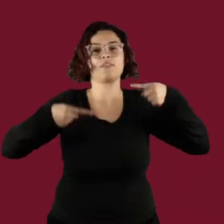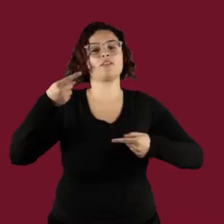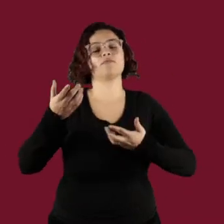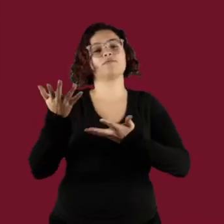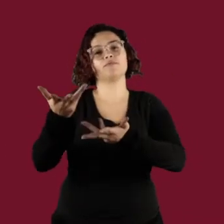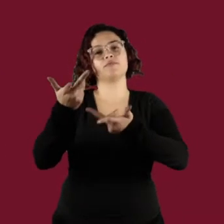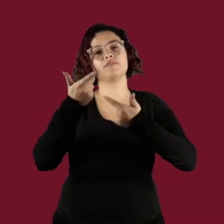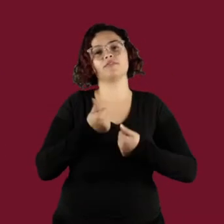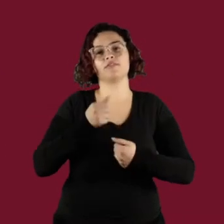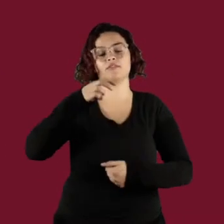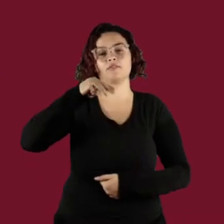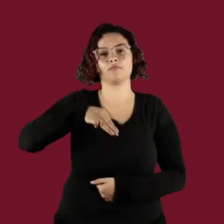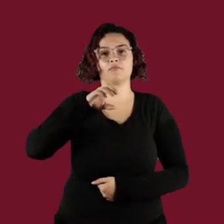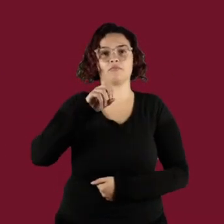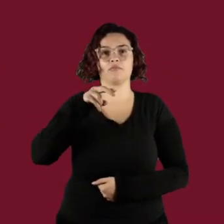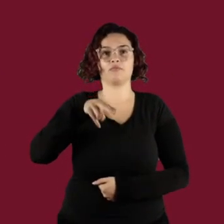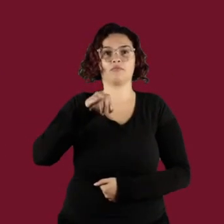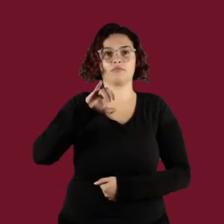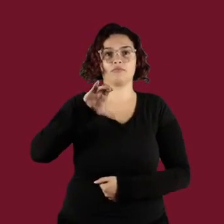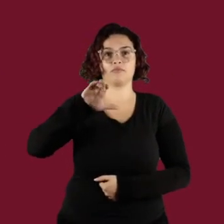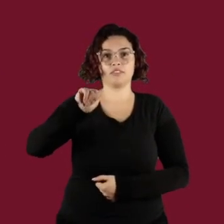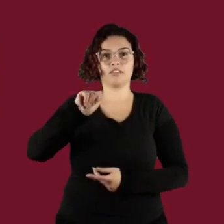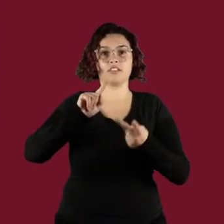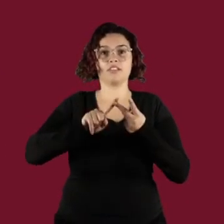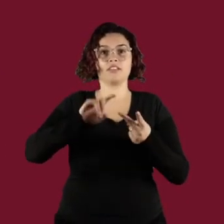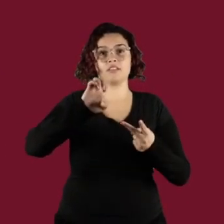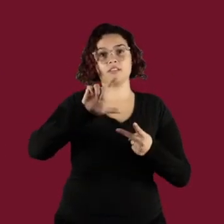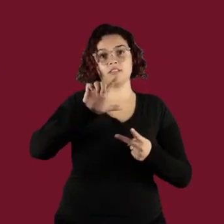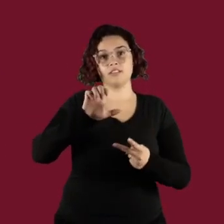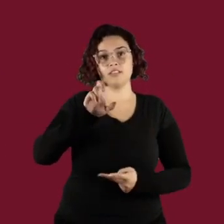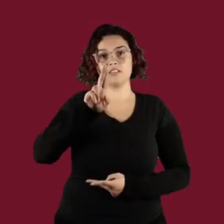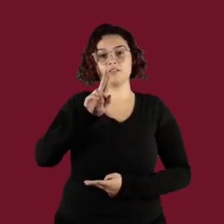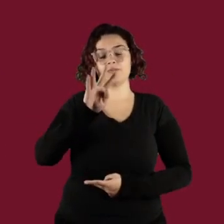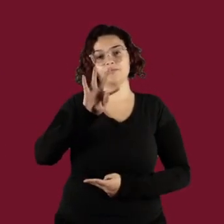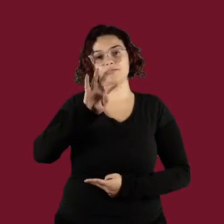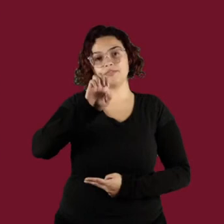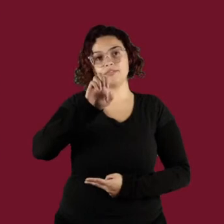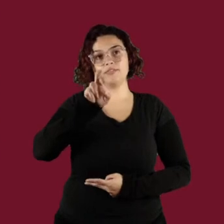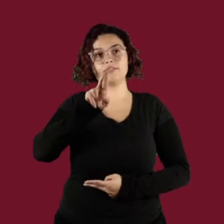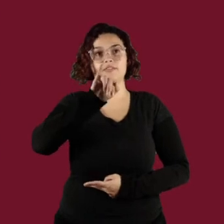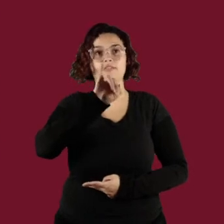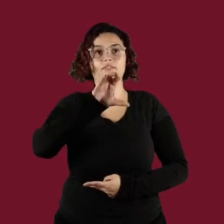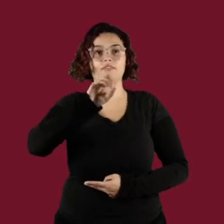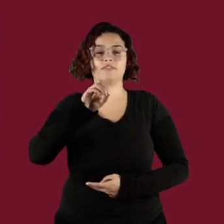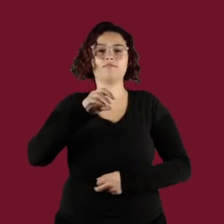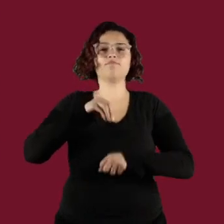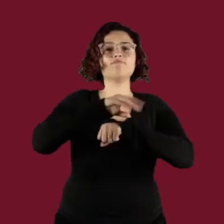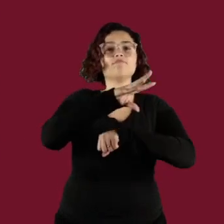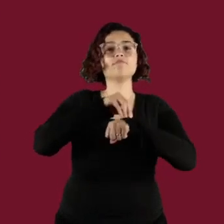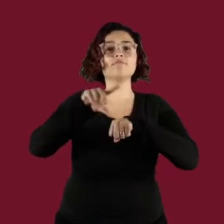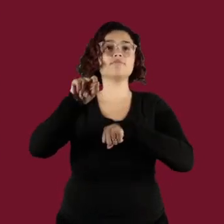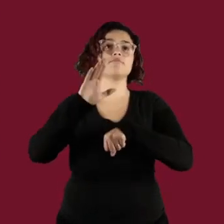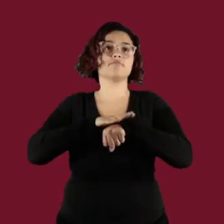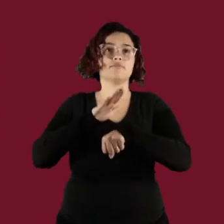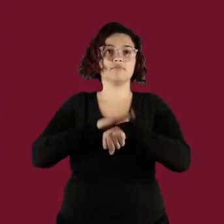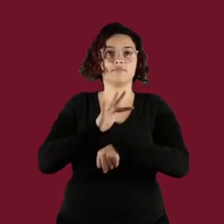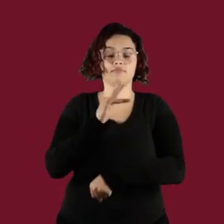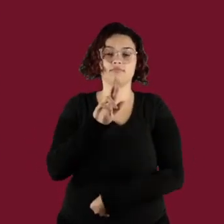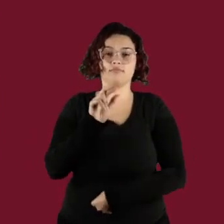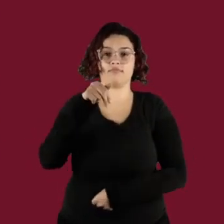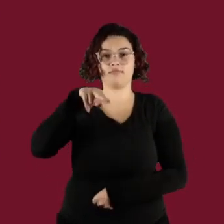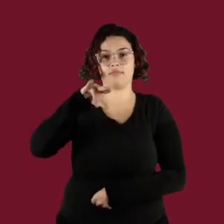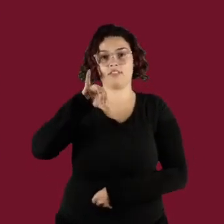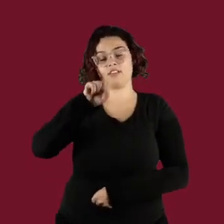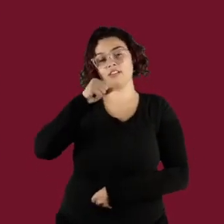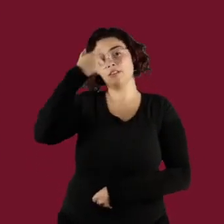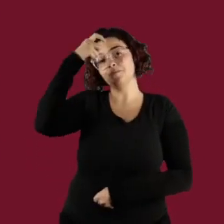Mônica Grayley e Eleutério Guevani, que quem faz a mediação dessa conversa é Francis Manzoni, que é historiador,